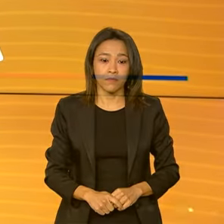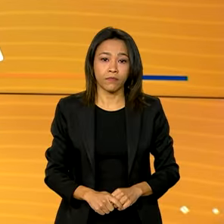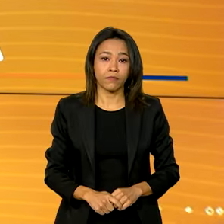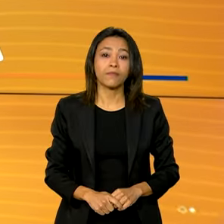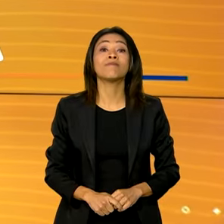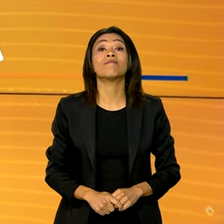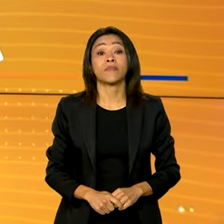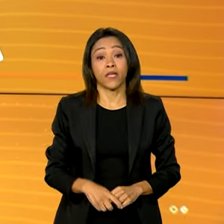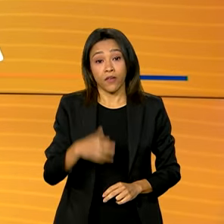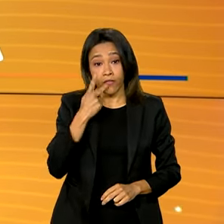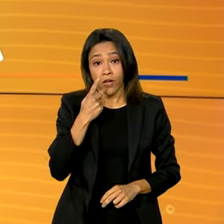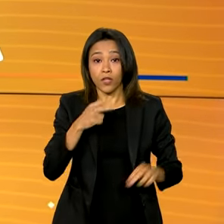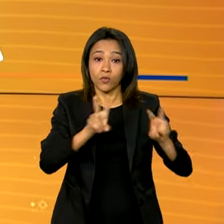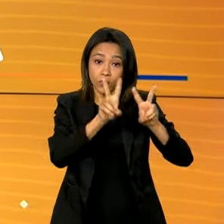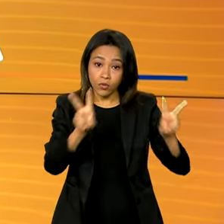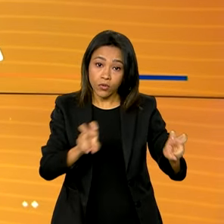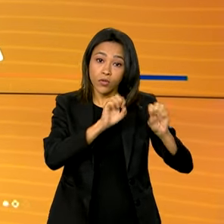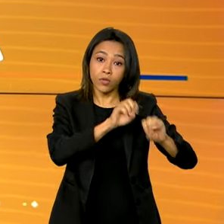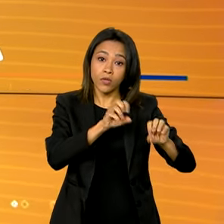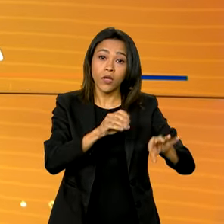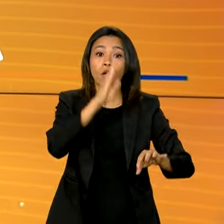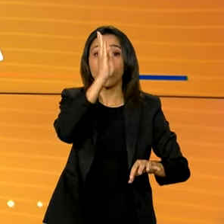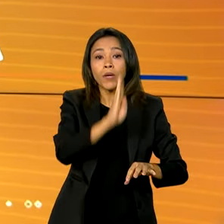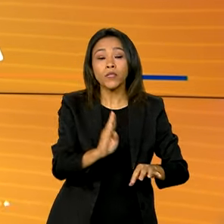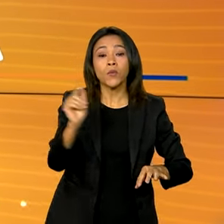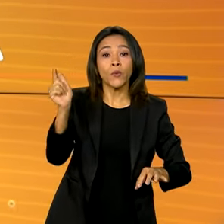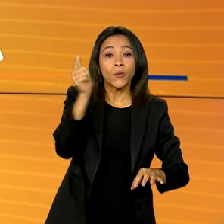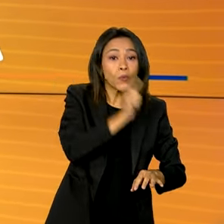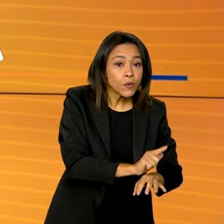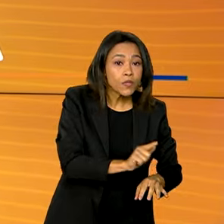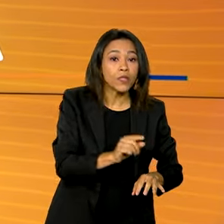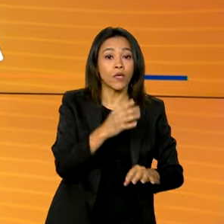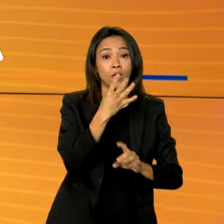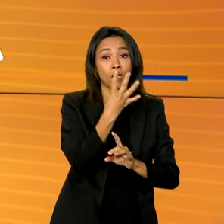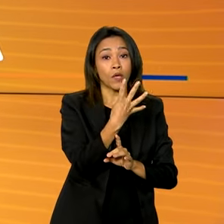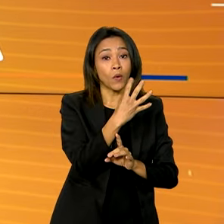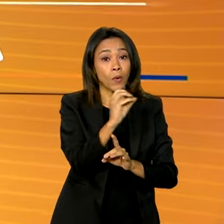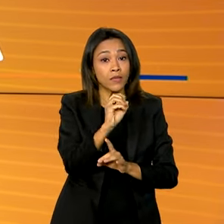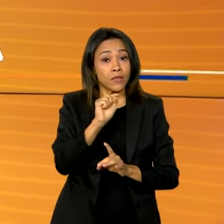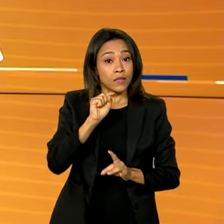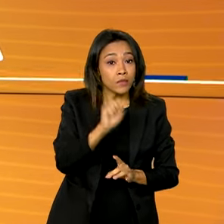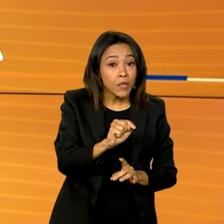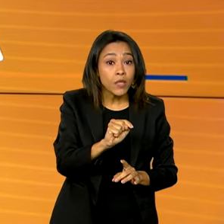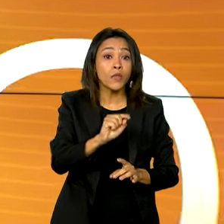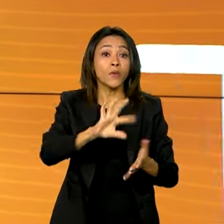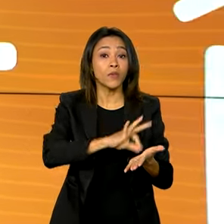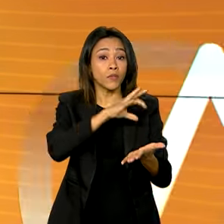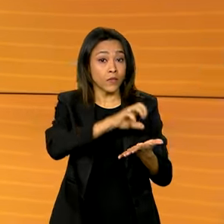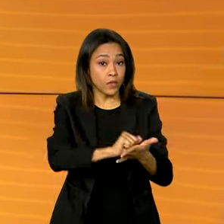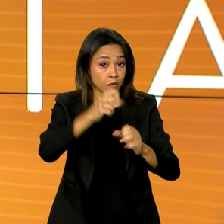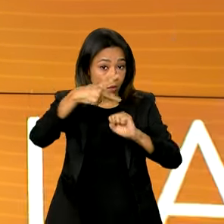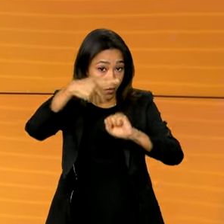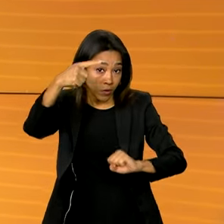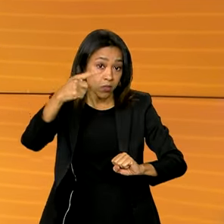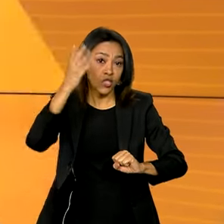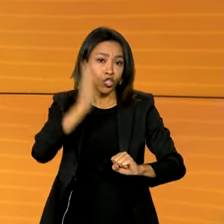E ainda falando em educação, o Brasil alcançou o patamar de 400 mil matrículas na pós-graduação. Foram registrados